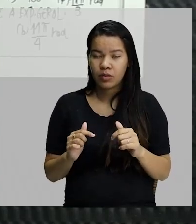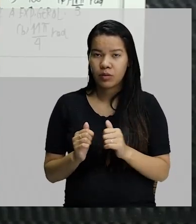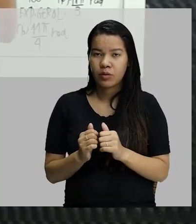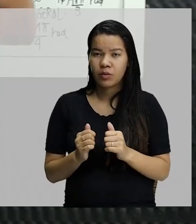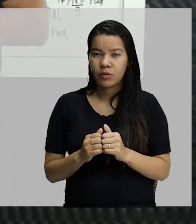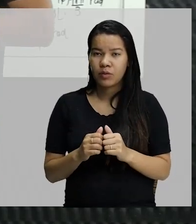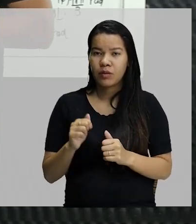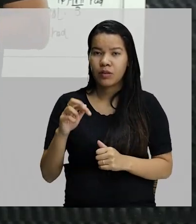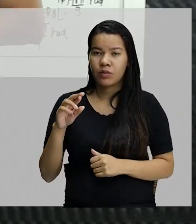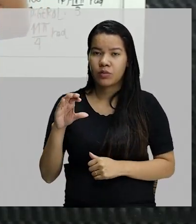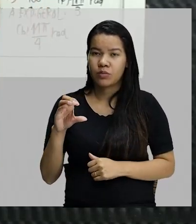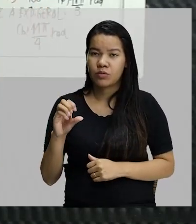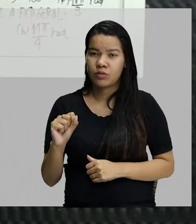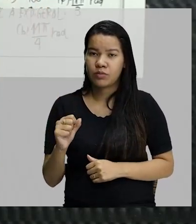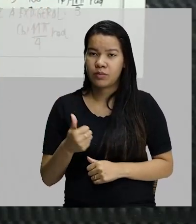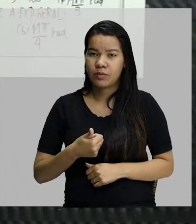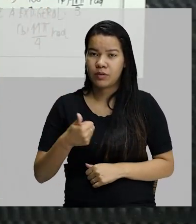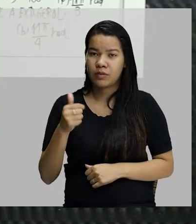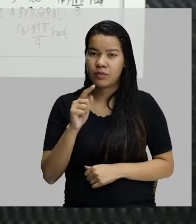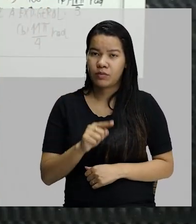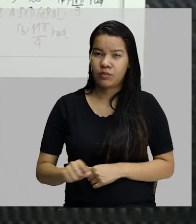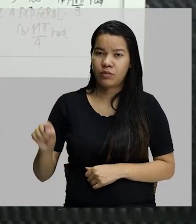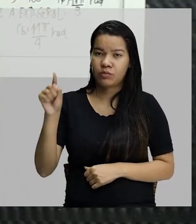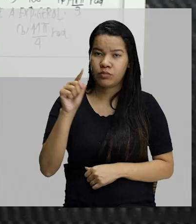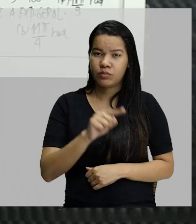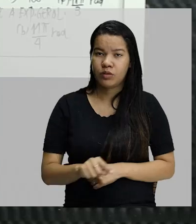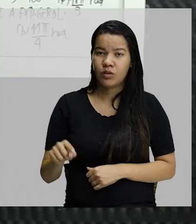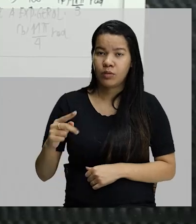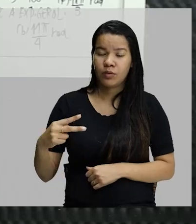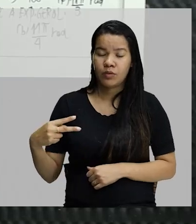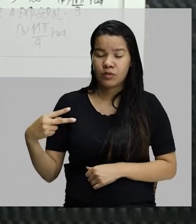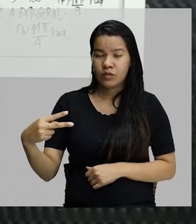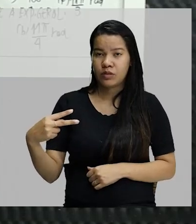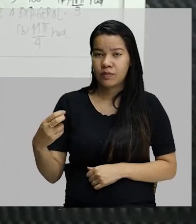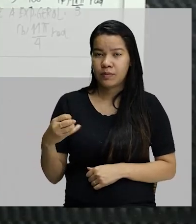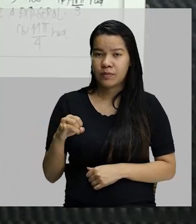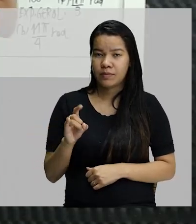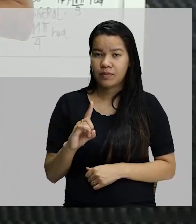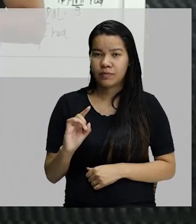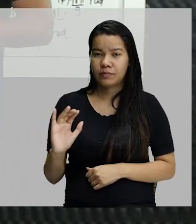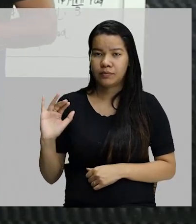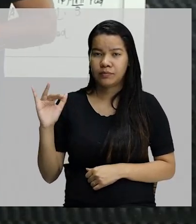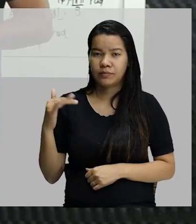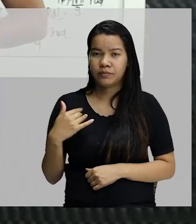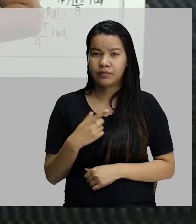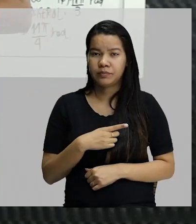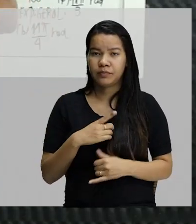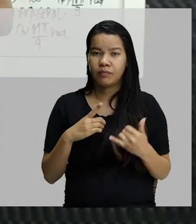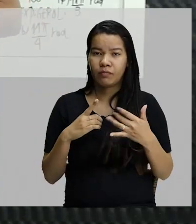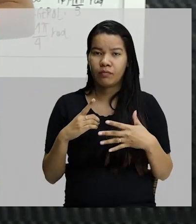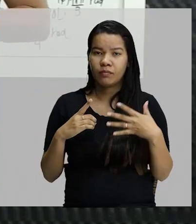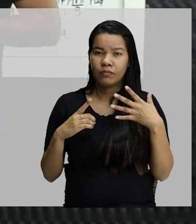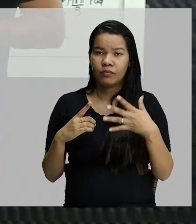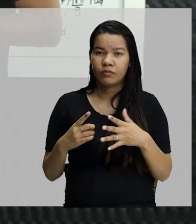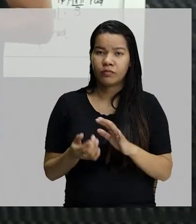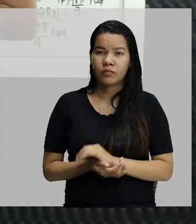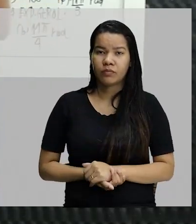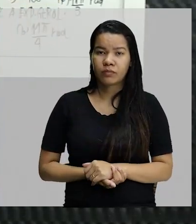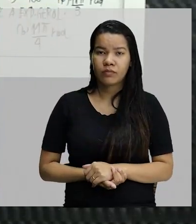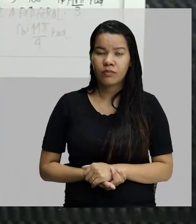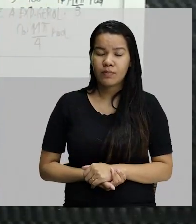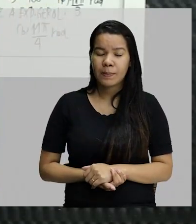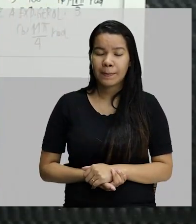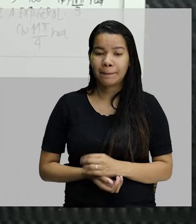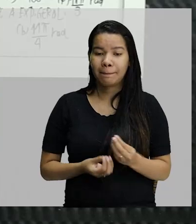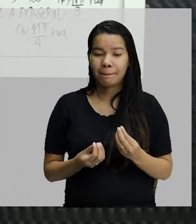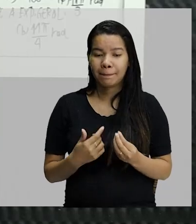sentido positivo. Caso isso não ocorra, determinamos o seu côngruo de primeira volta. Olha, quando nós trabalhamos aqui